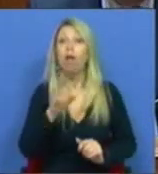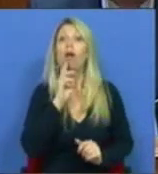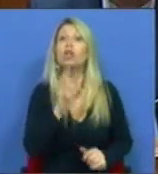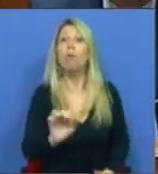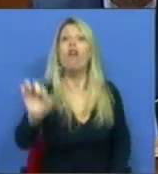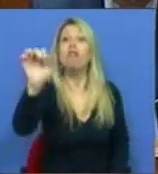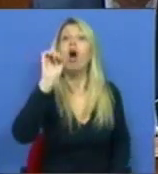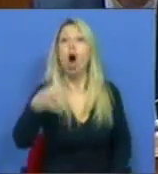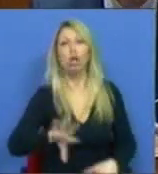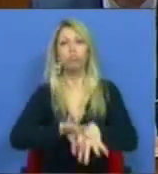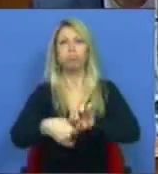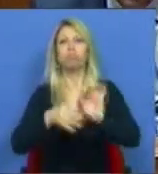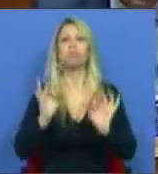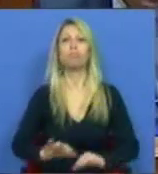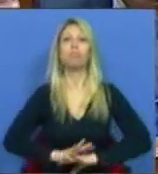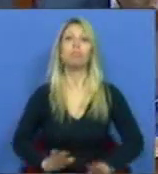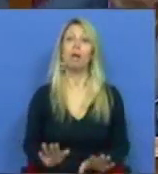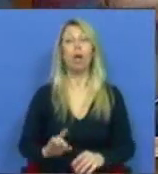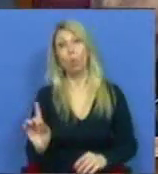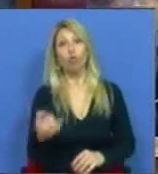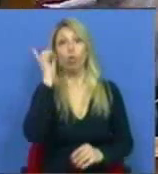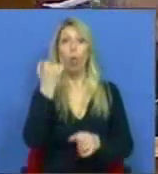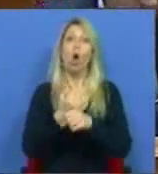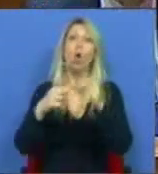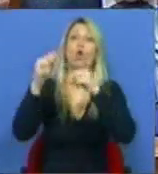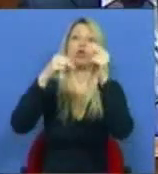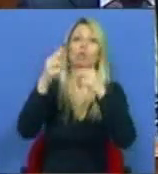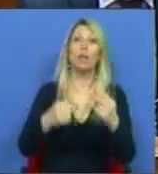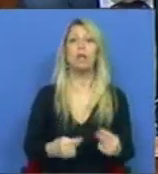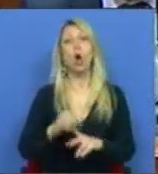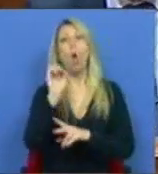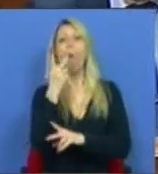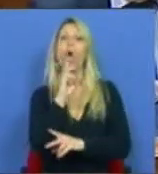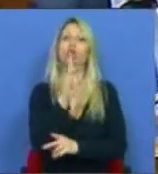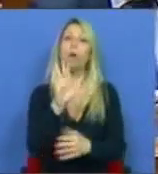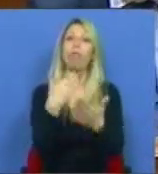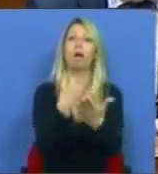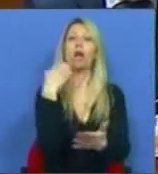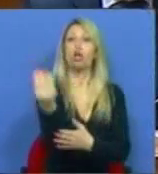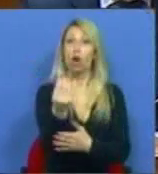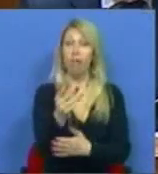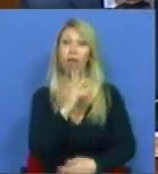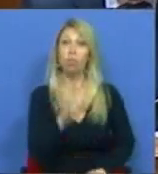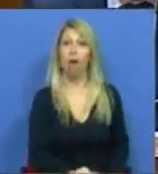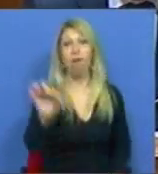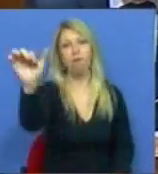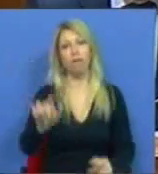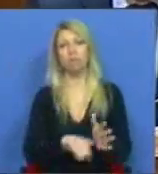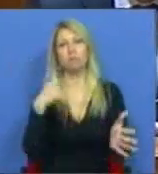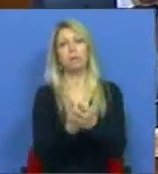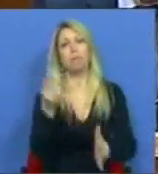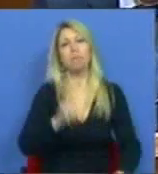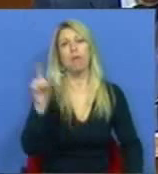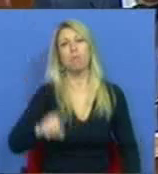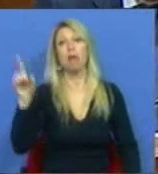abaixo. A sua resposta não é construir nada. Não é dar nenhuma resposta aos jovens. A sua resposta é a resposta que sempre teve ao longo da sua